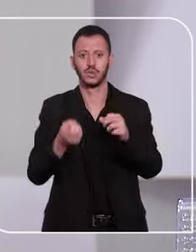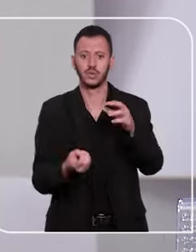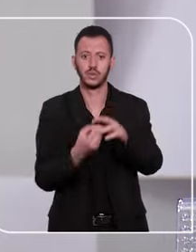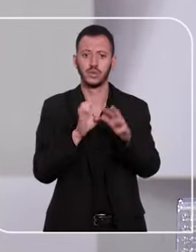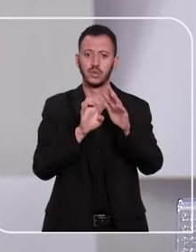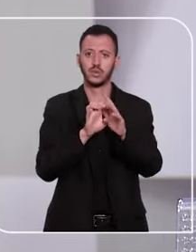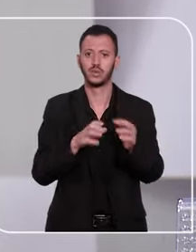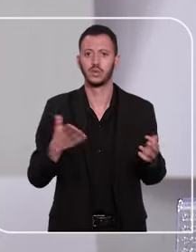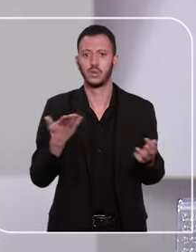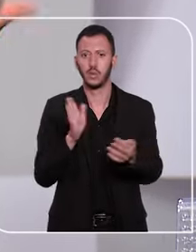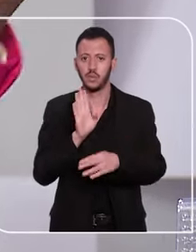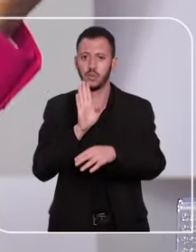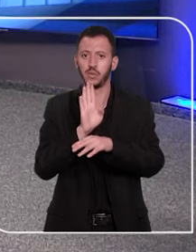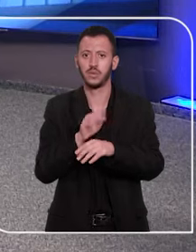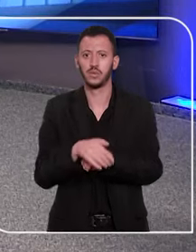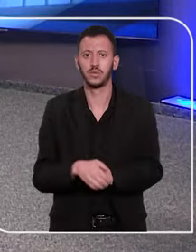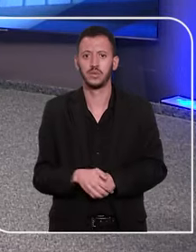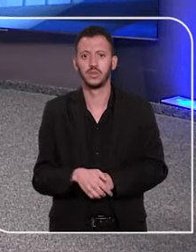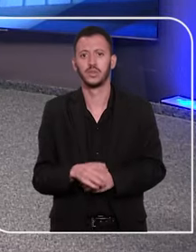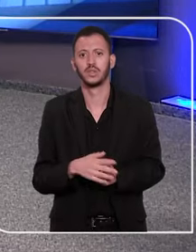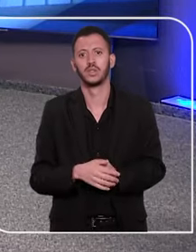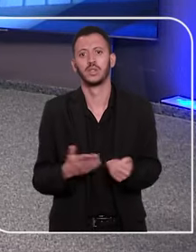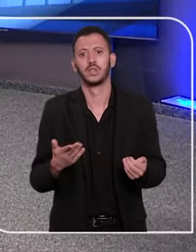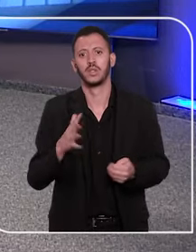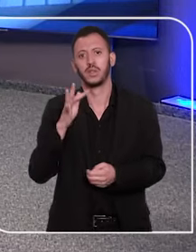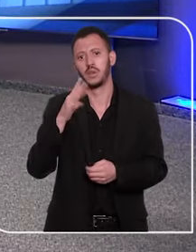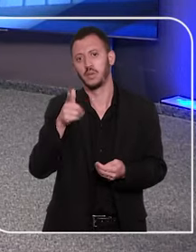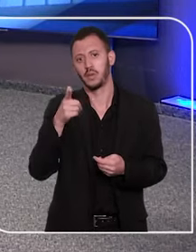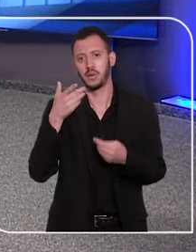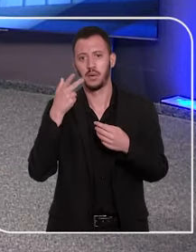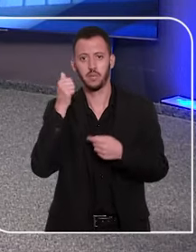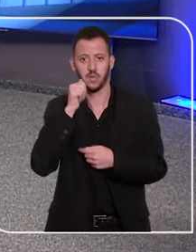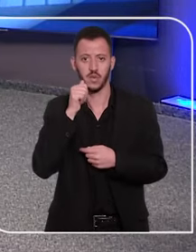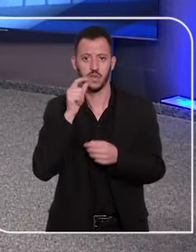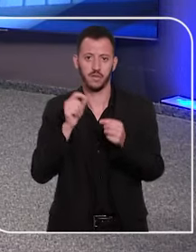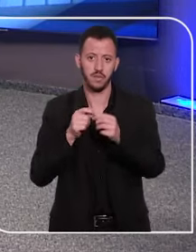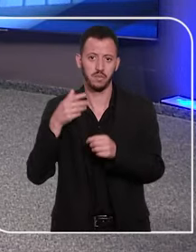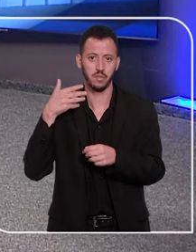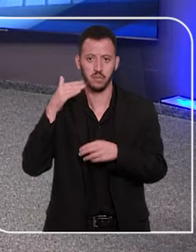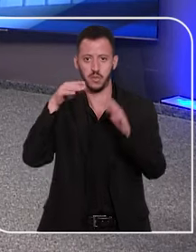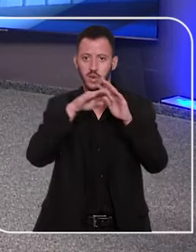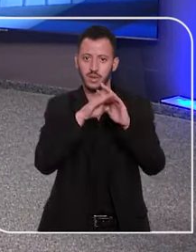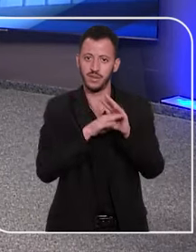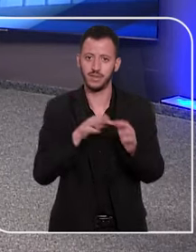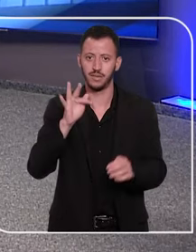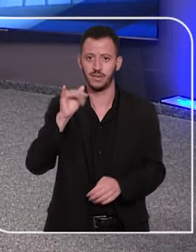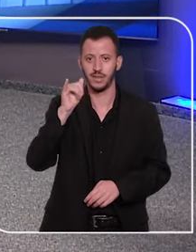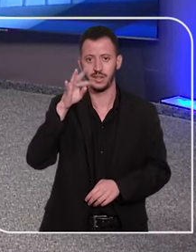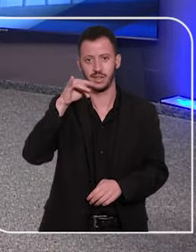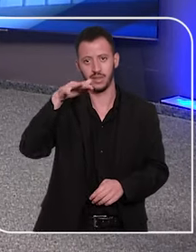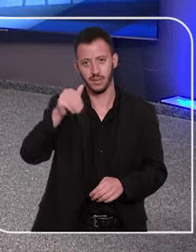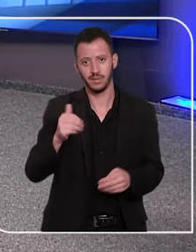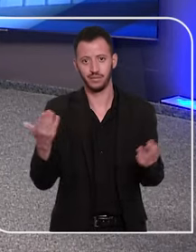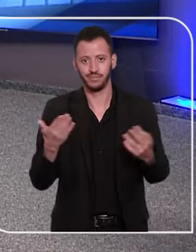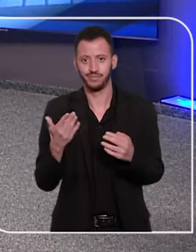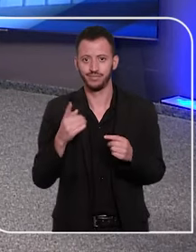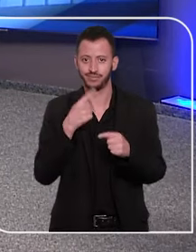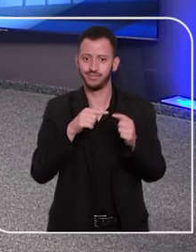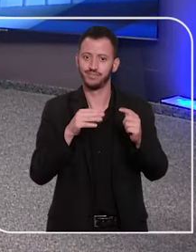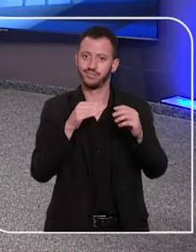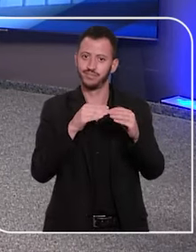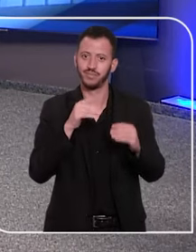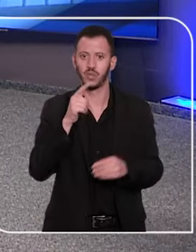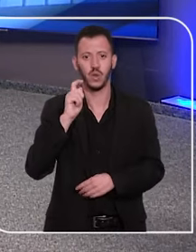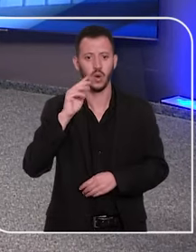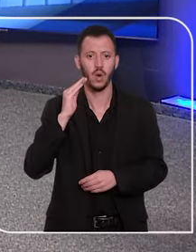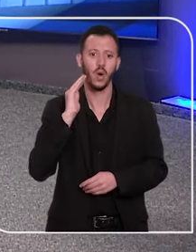gente sobre essa edição é a apresentadora do programa Fátima ooa que está aqui comigo seja bem-vinda Fátima Oba Kati estamos